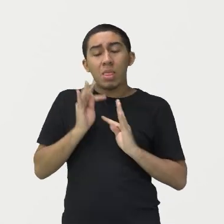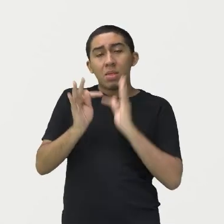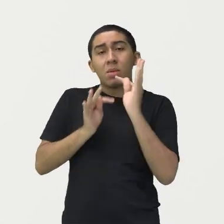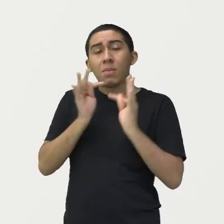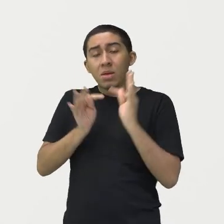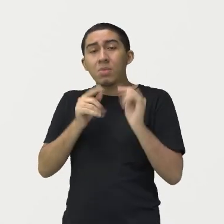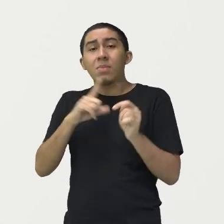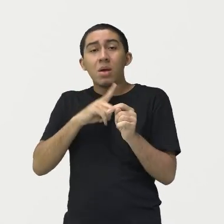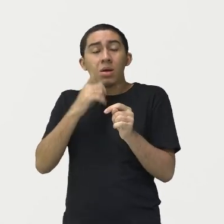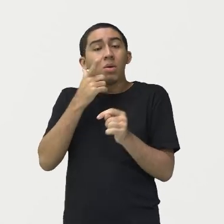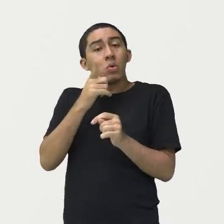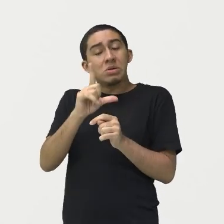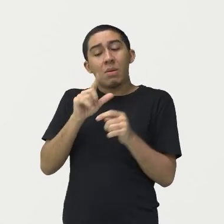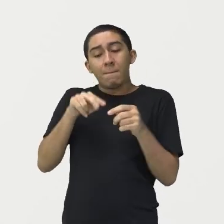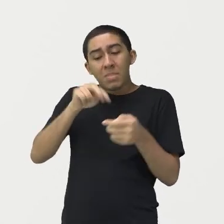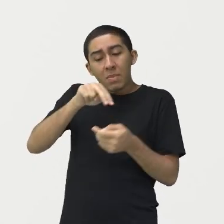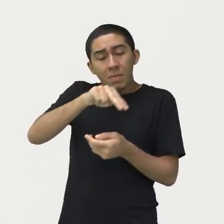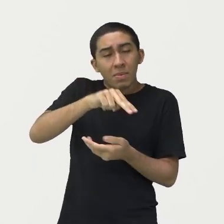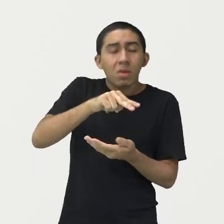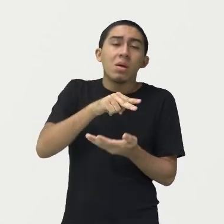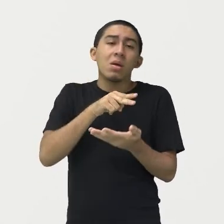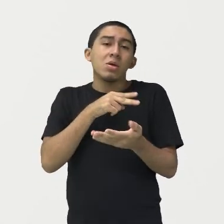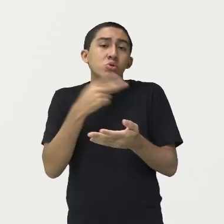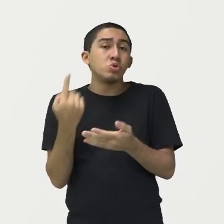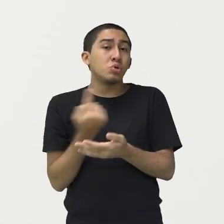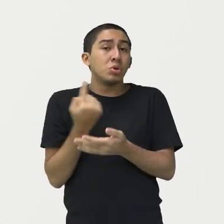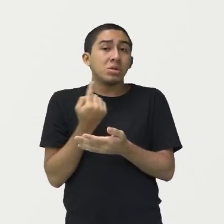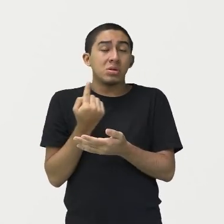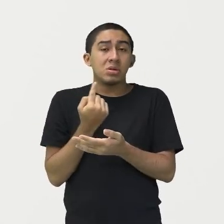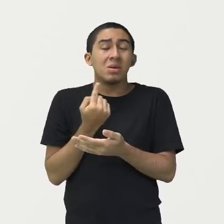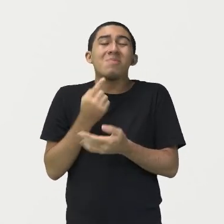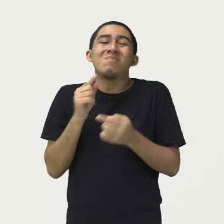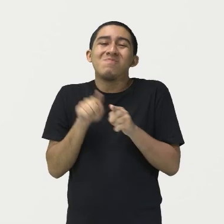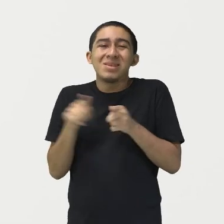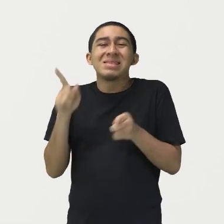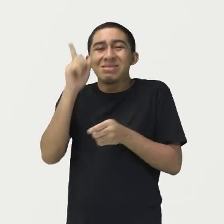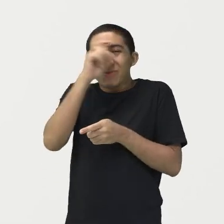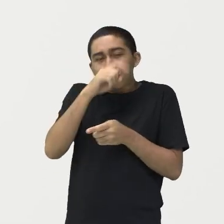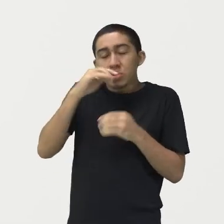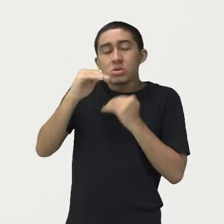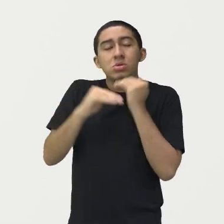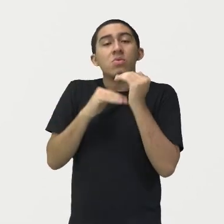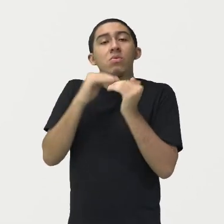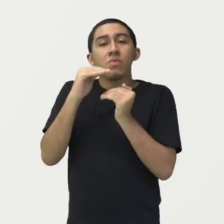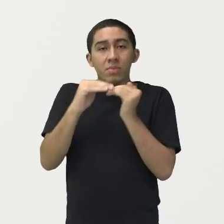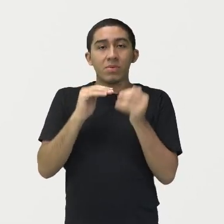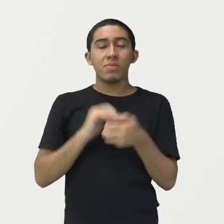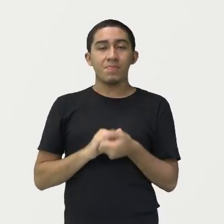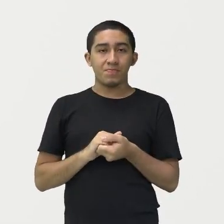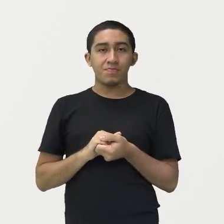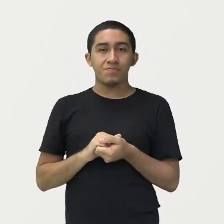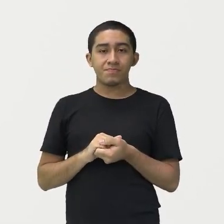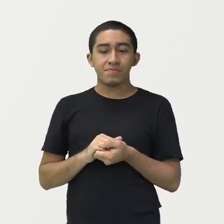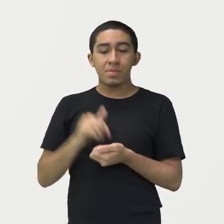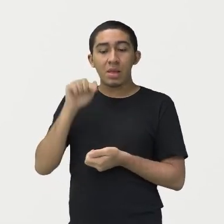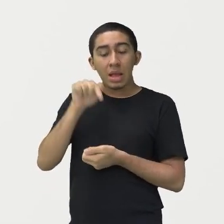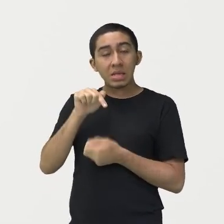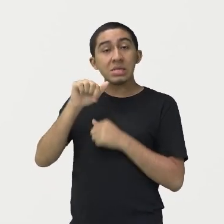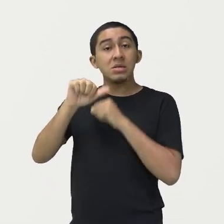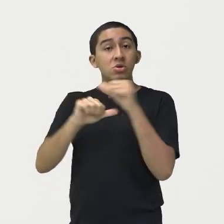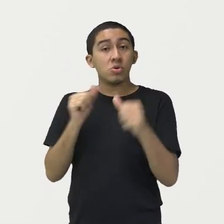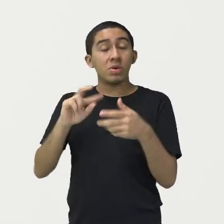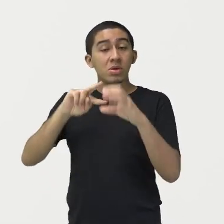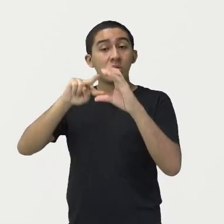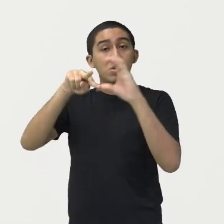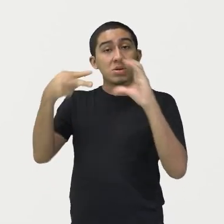se locomover com alguma dificuldade durante o seu desenvolvimento. Essa mutação é uma